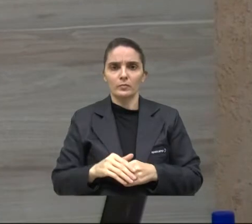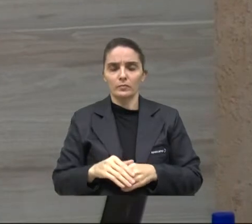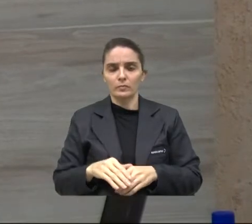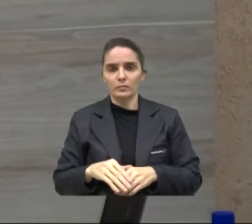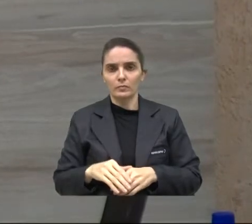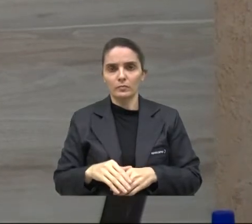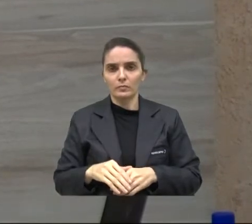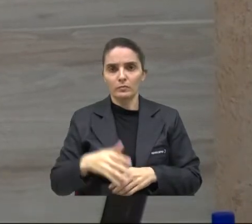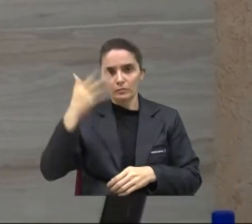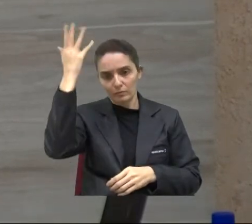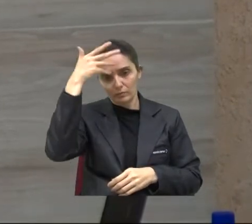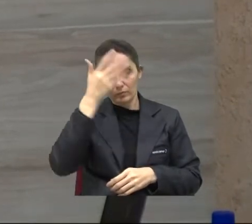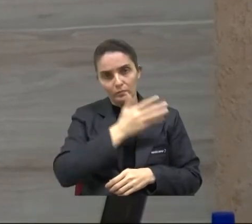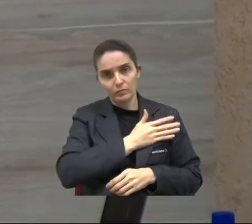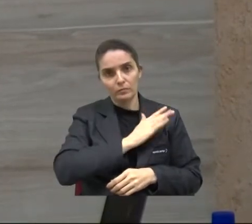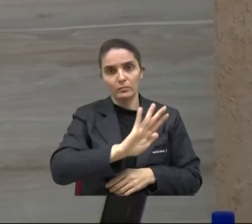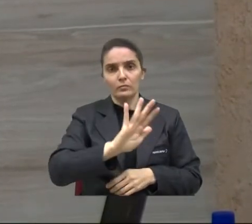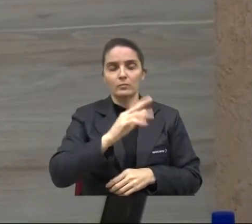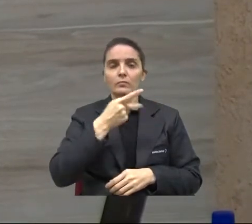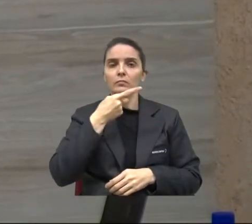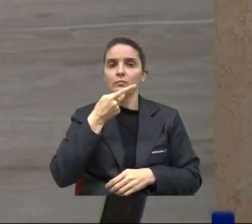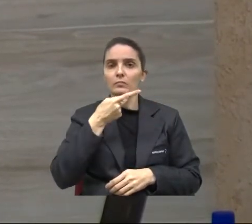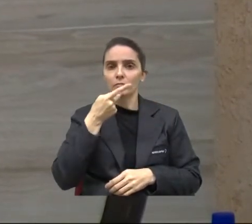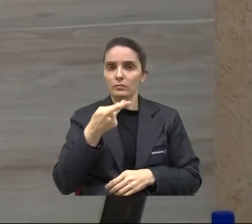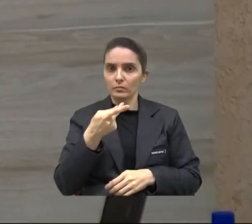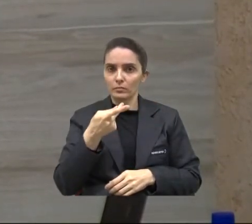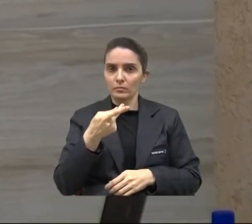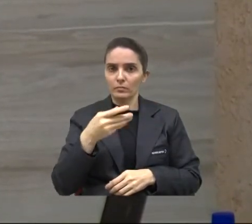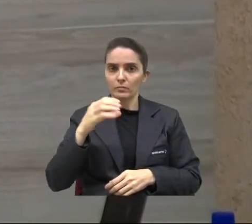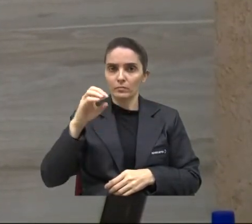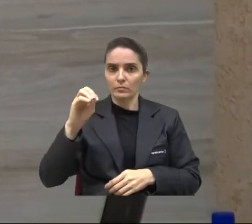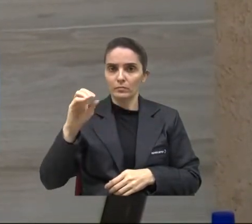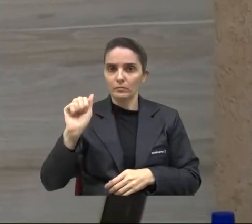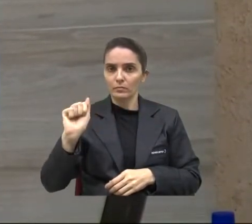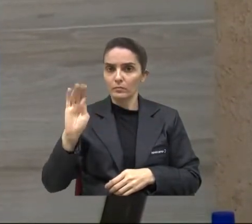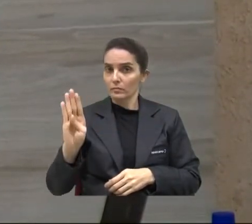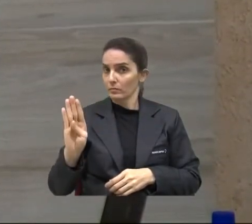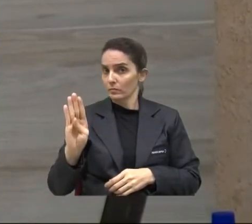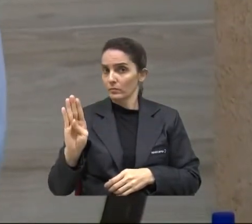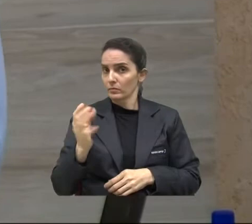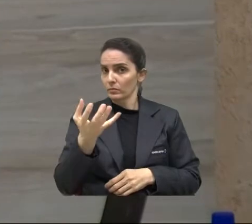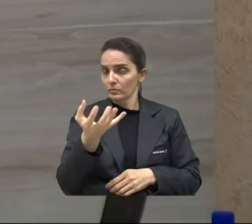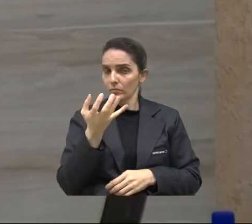não gosto que seja usada como a OAB esteja querendo